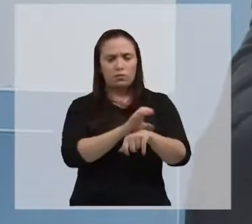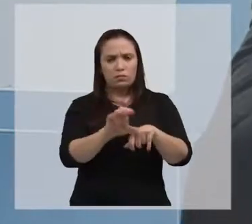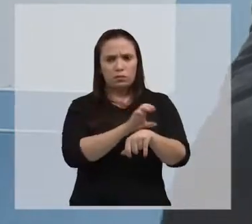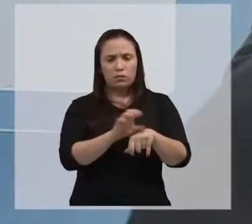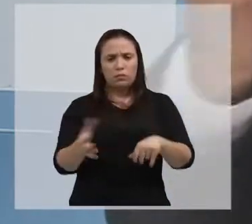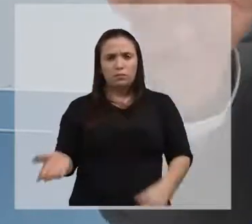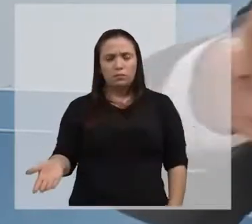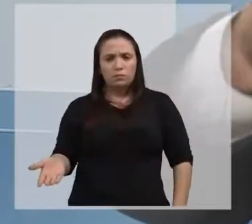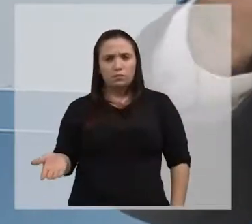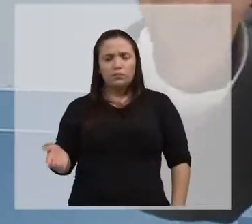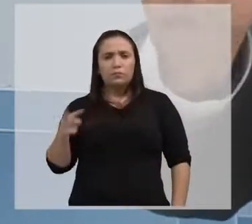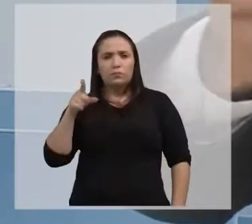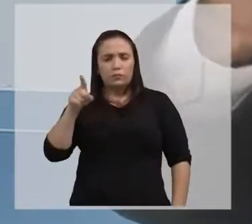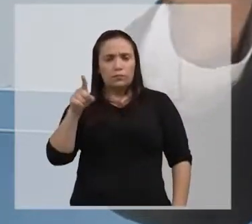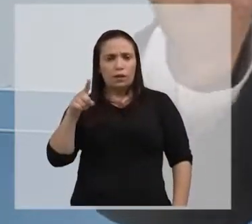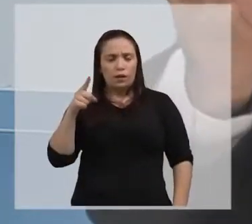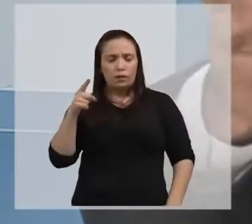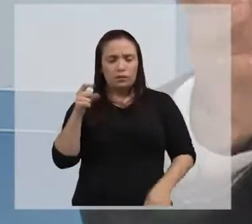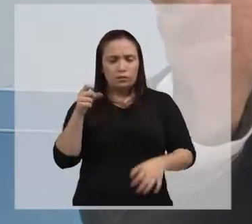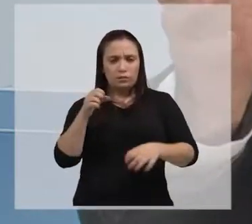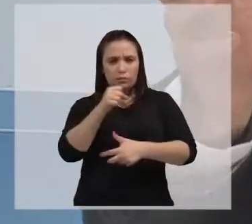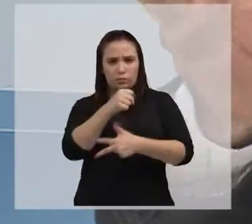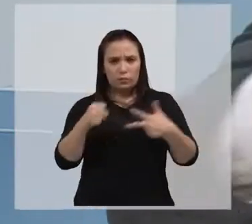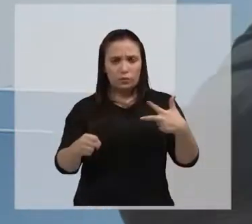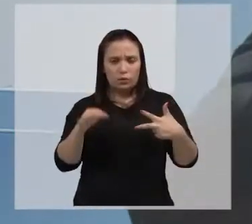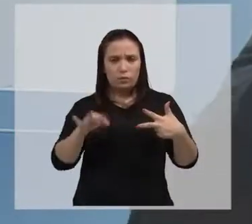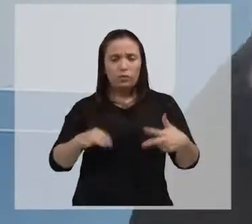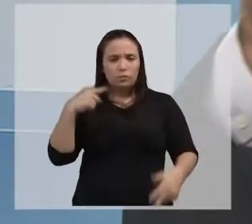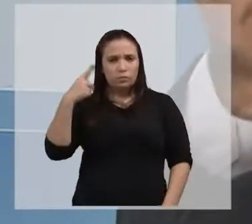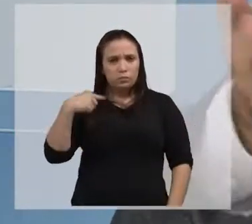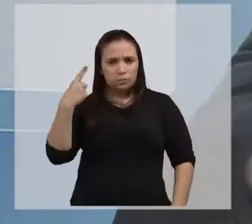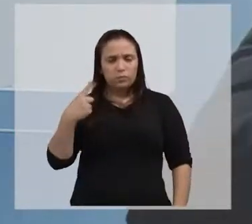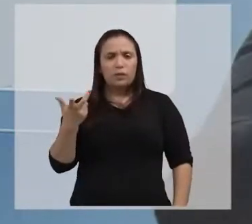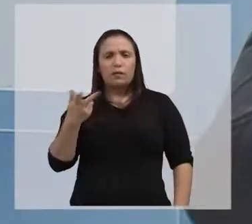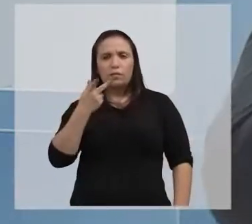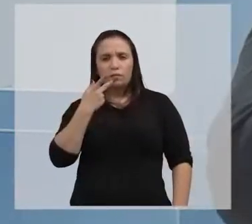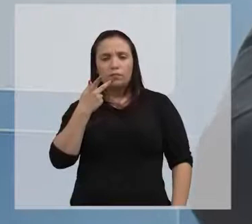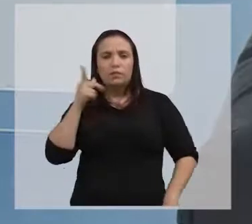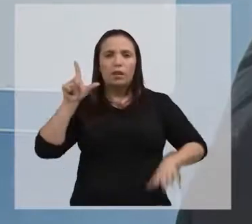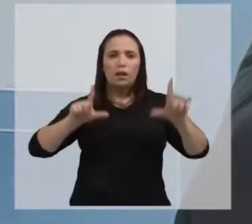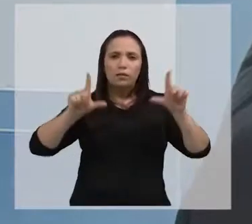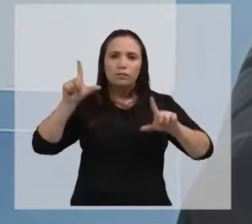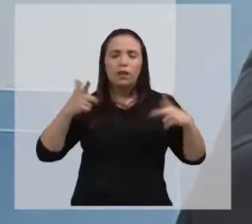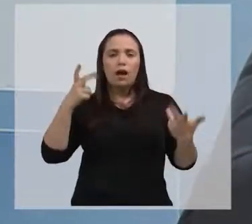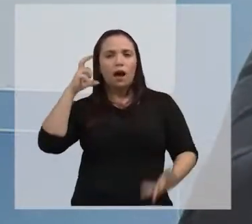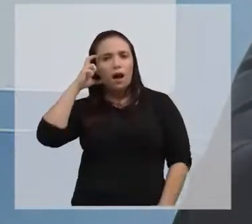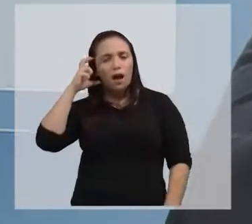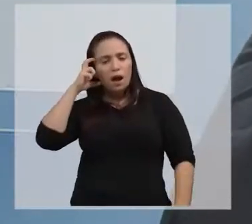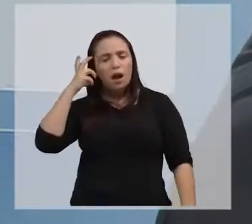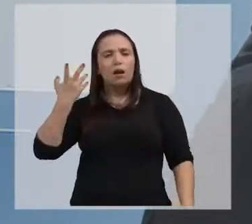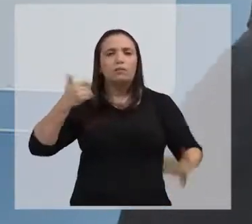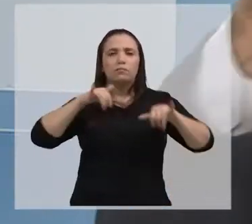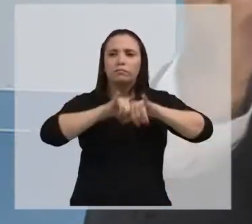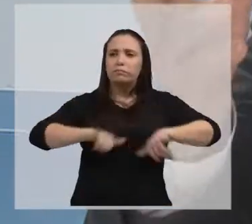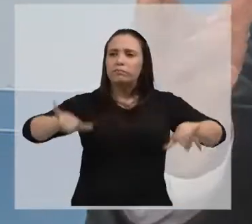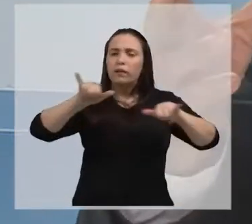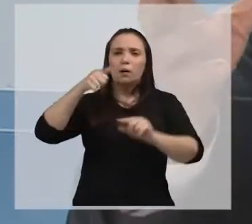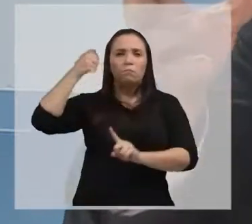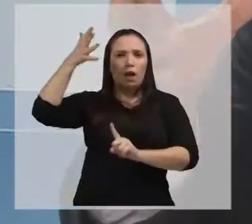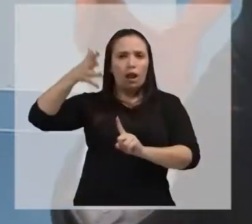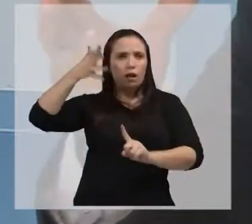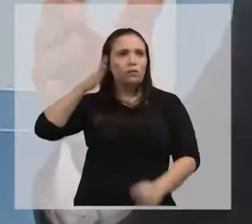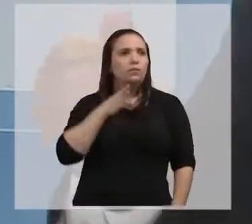que esses juristas aqui, que têm notável saber jurídico, que andam pelas televisões, que andam nos rádios, e fazem